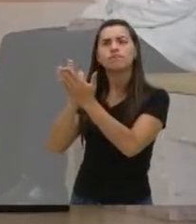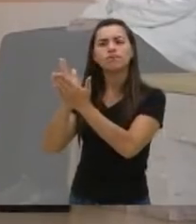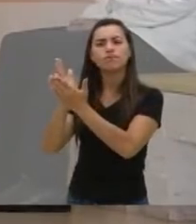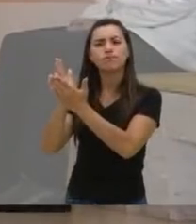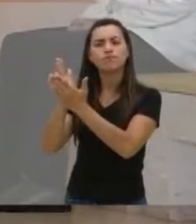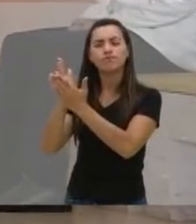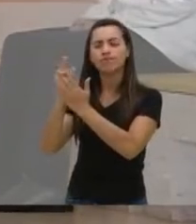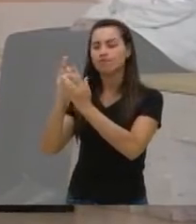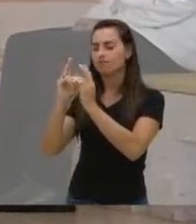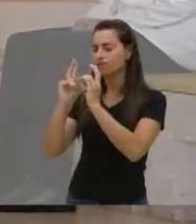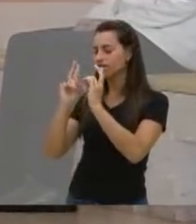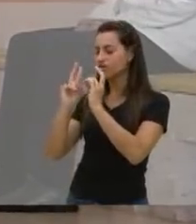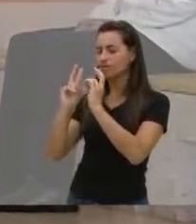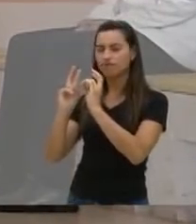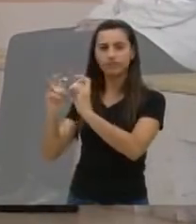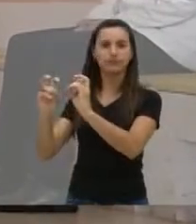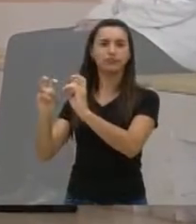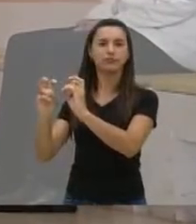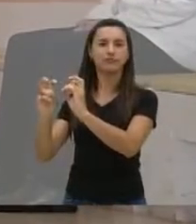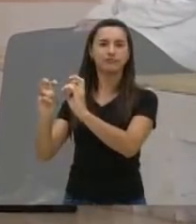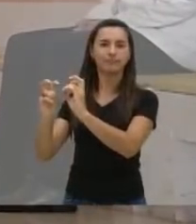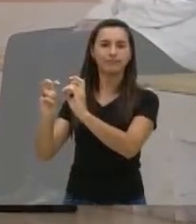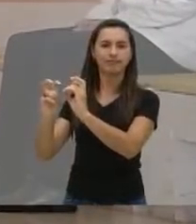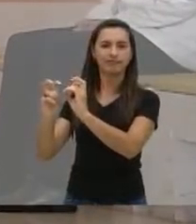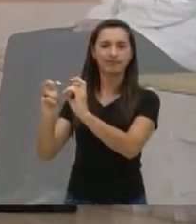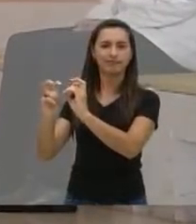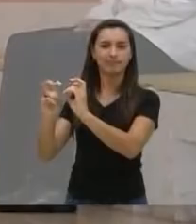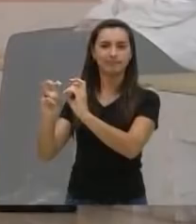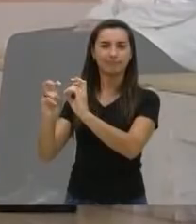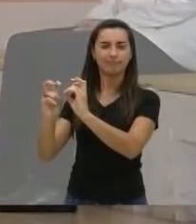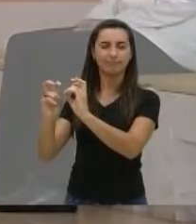que ele encontrou a sua